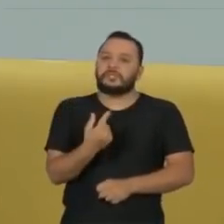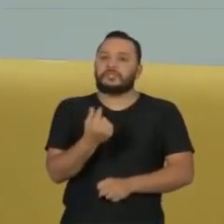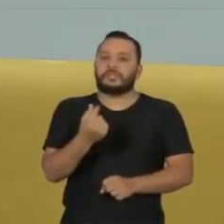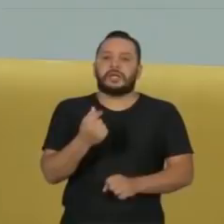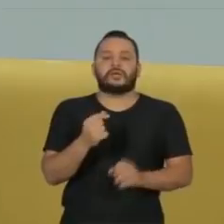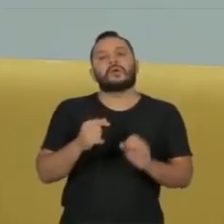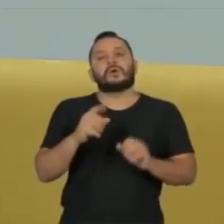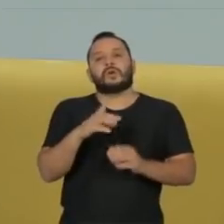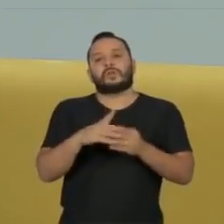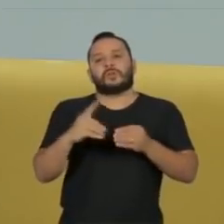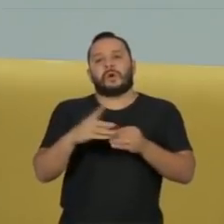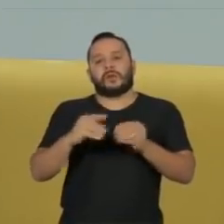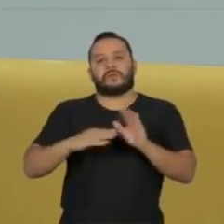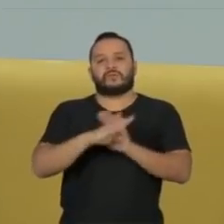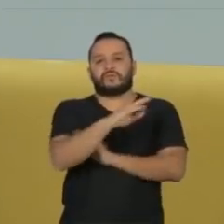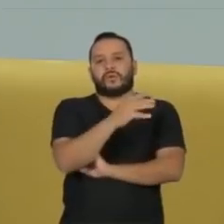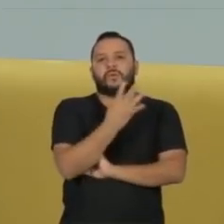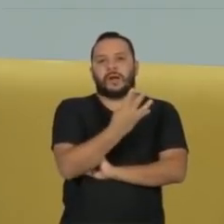americana fechou a R$